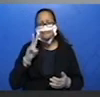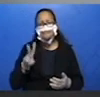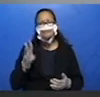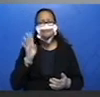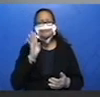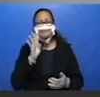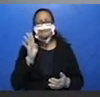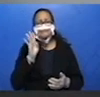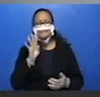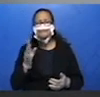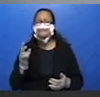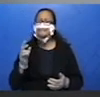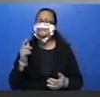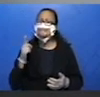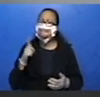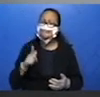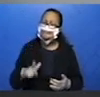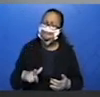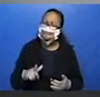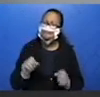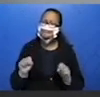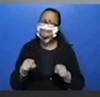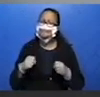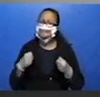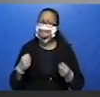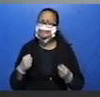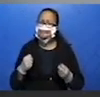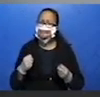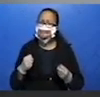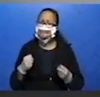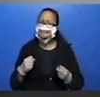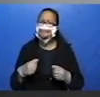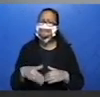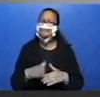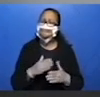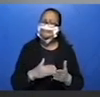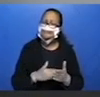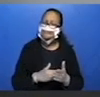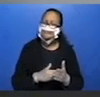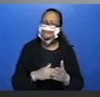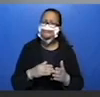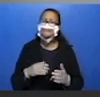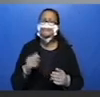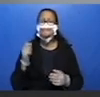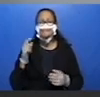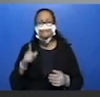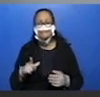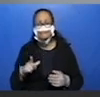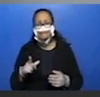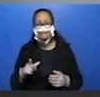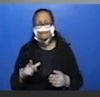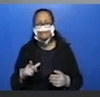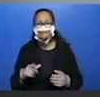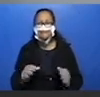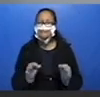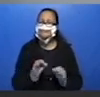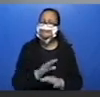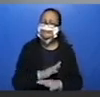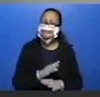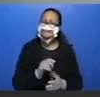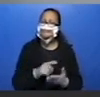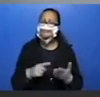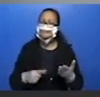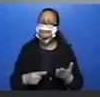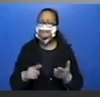gente. Conseguimos, né, com muito esforço aí de todas as partes, conseguimos encerrar a apostila 1 e já vamos começar na